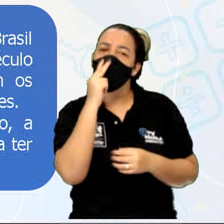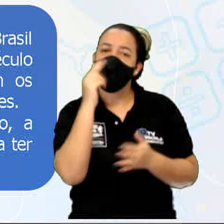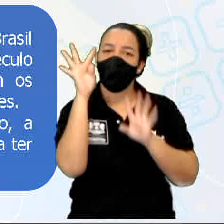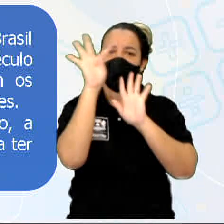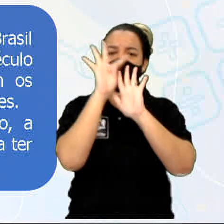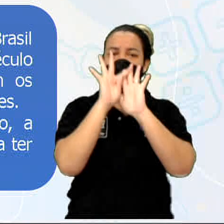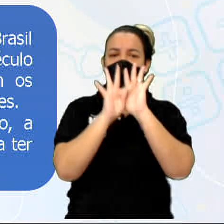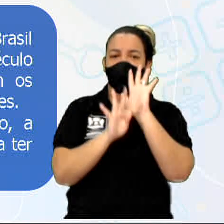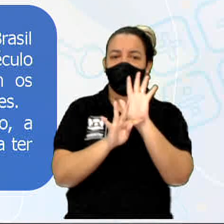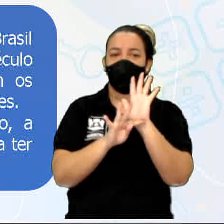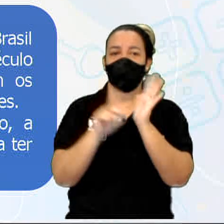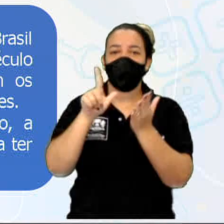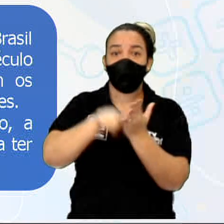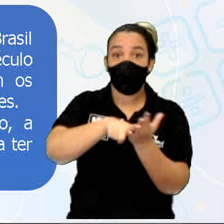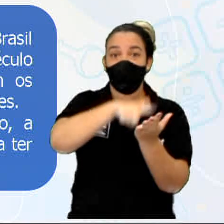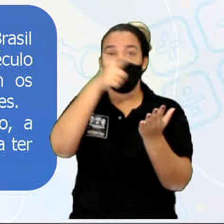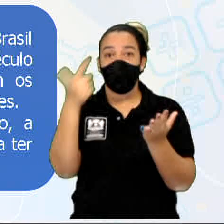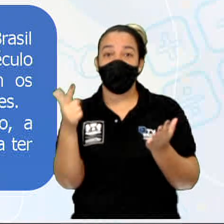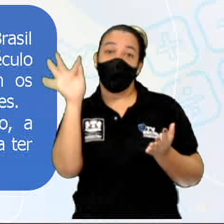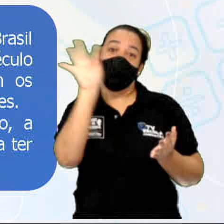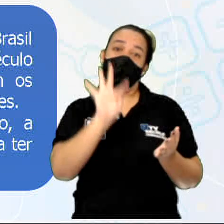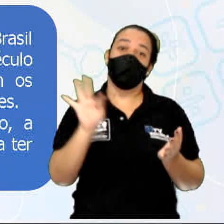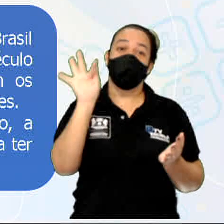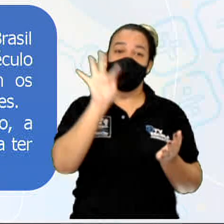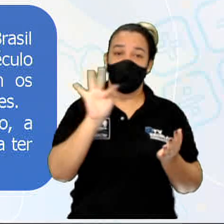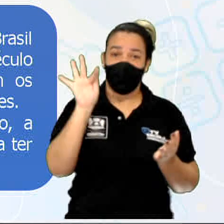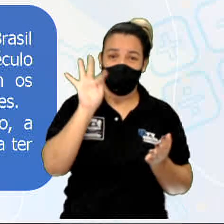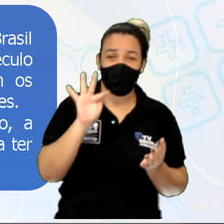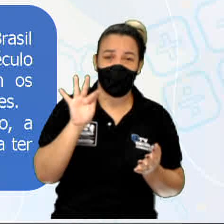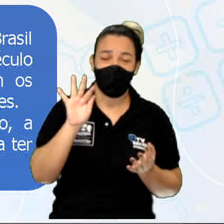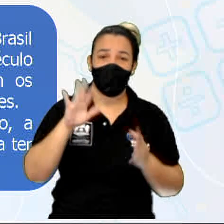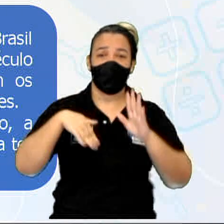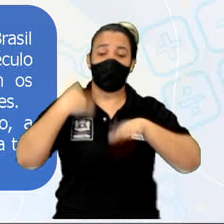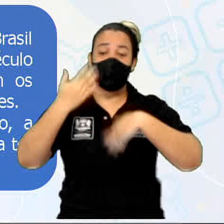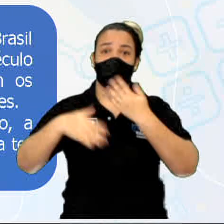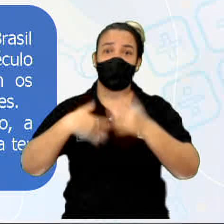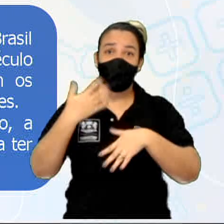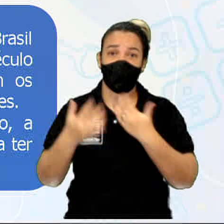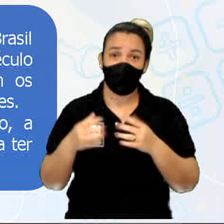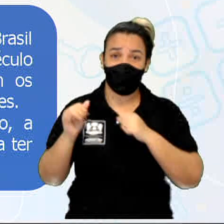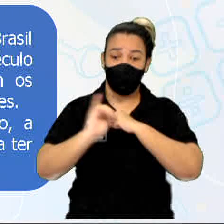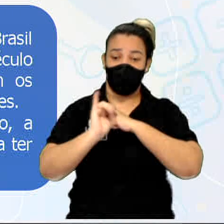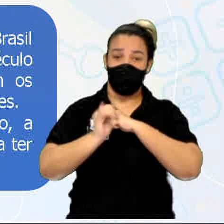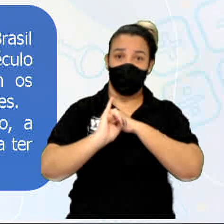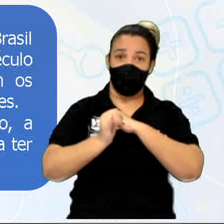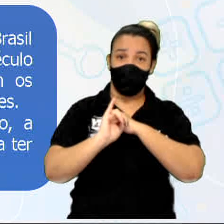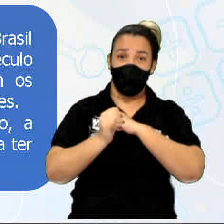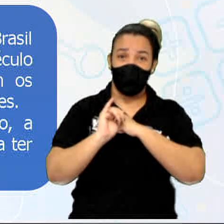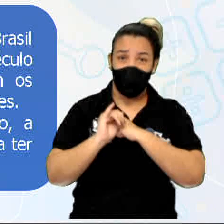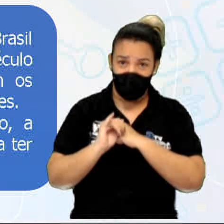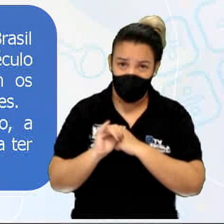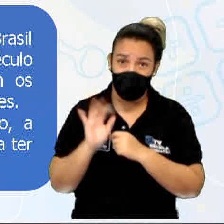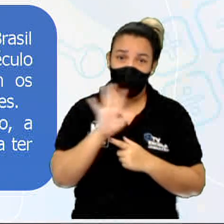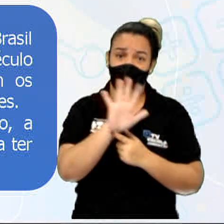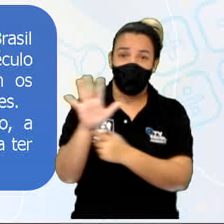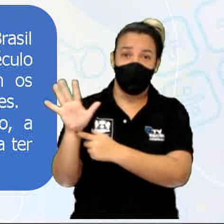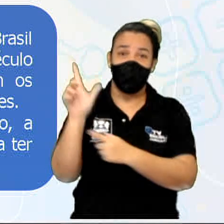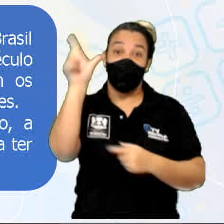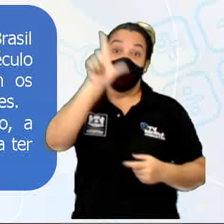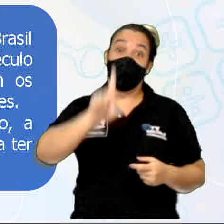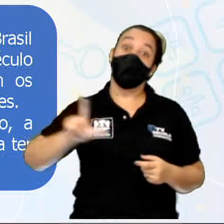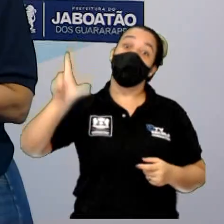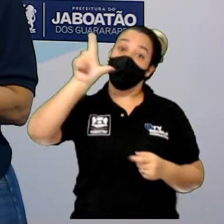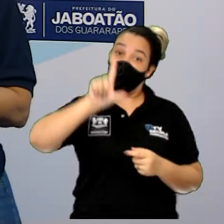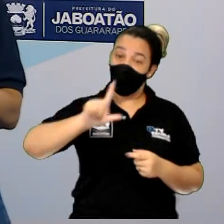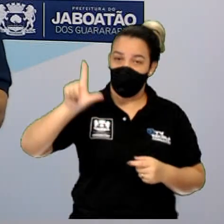franceses. Com o passar do tempo, a crônica brasileira passou a ter um caráter mais literário, ou seja, a origem